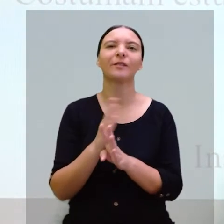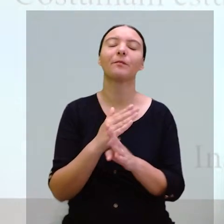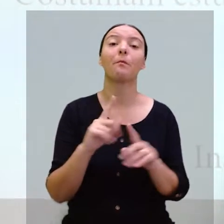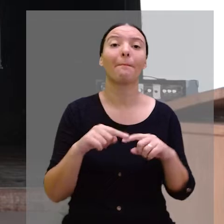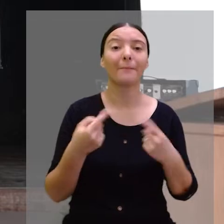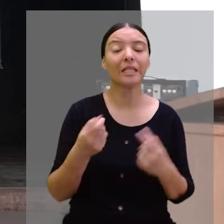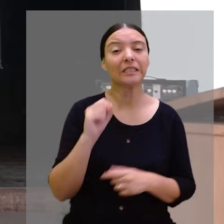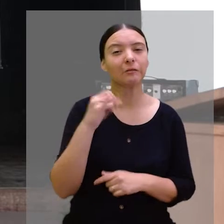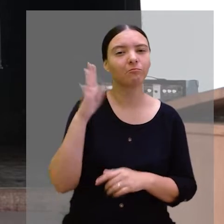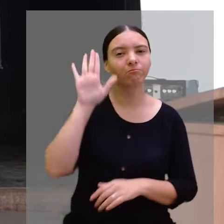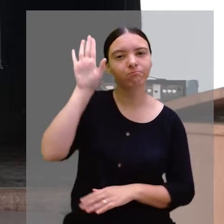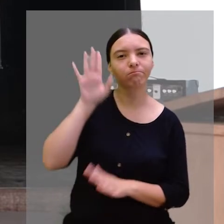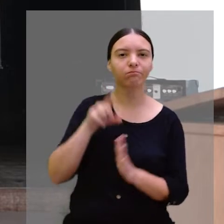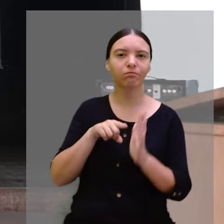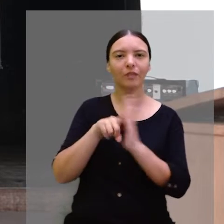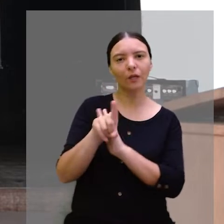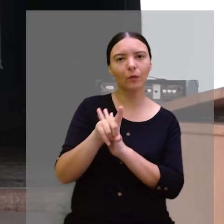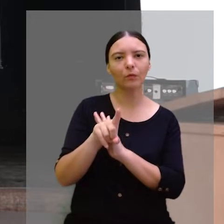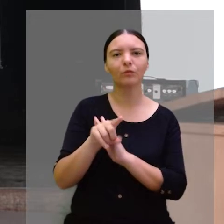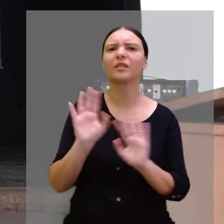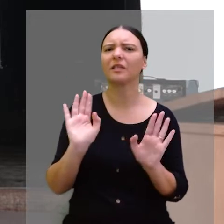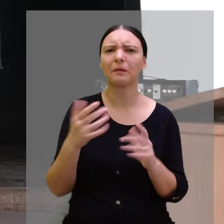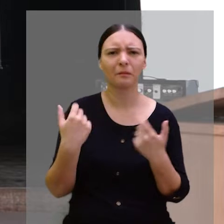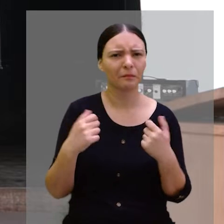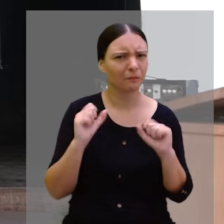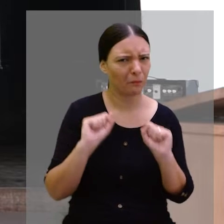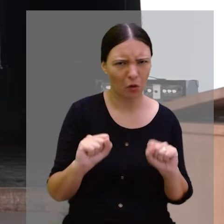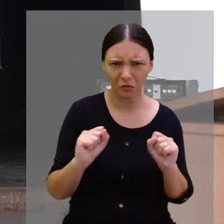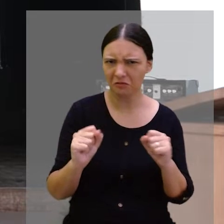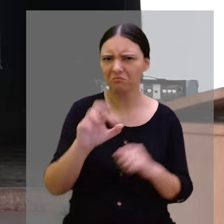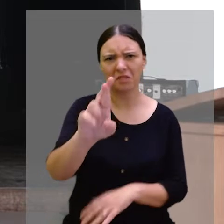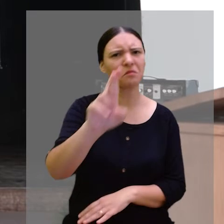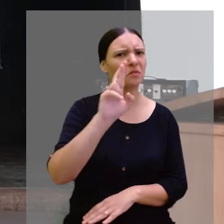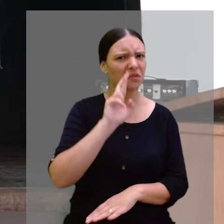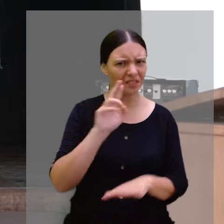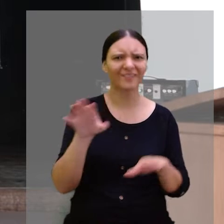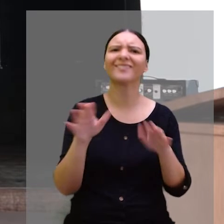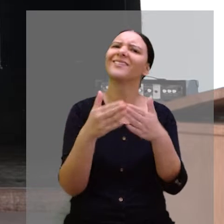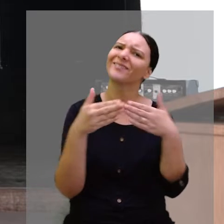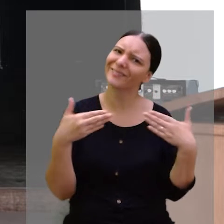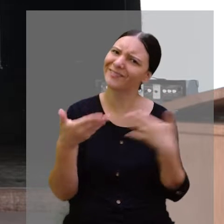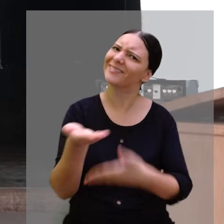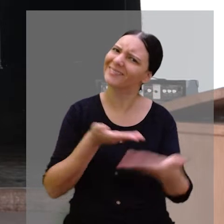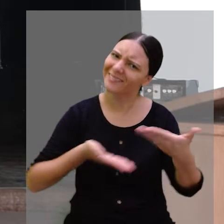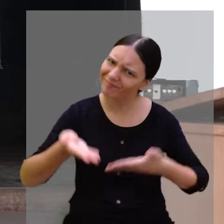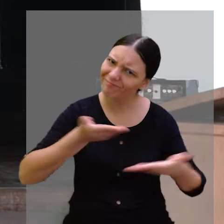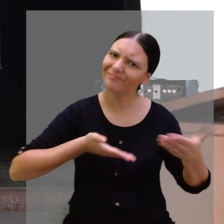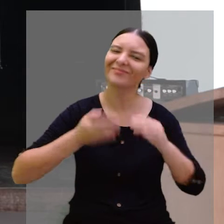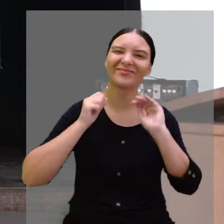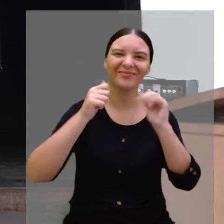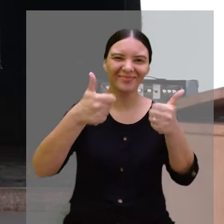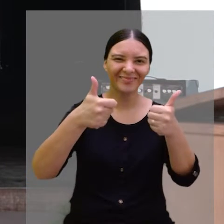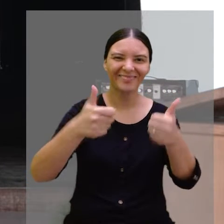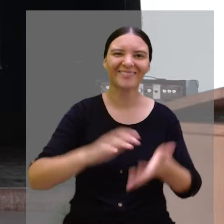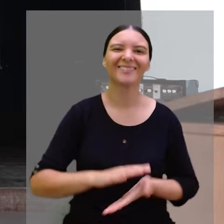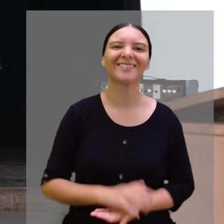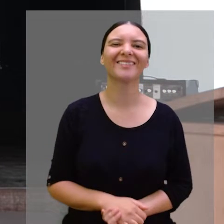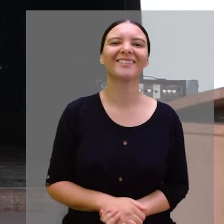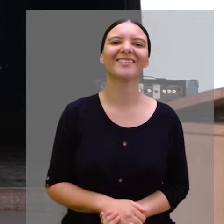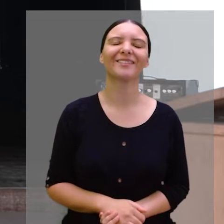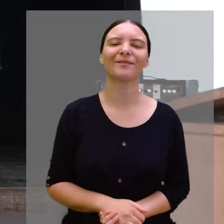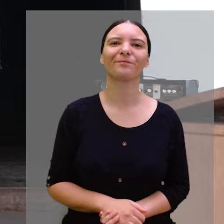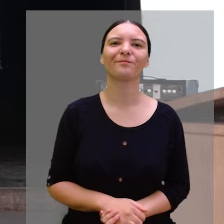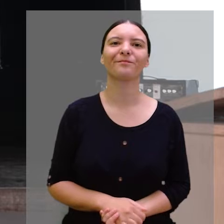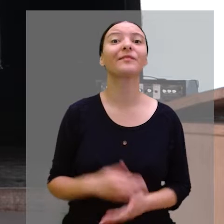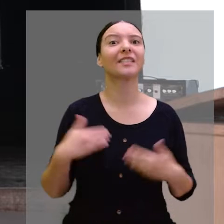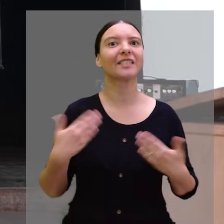que tiver uma pergunta, não precisa de ser retórica a pergunta, tá? Vocês podem responder, por favor, interajam nesse sentido, tá bom?